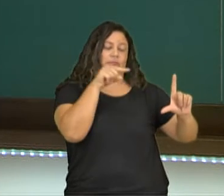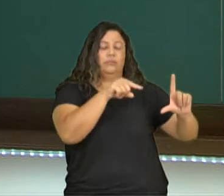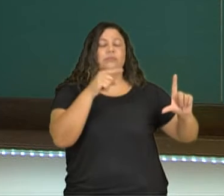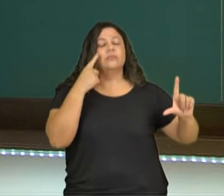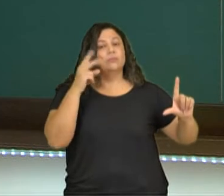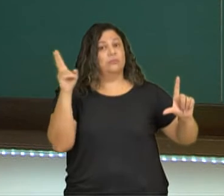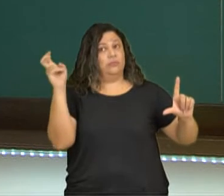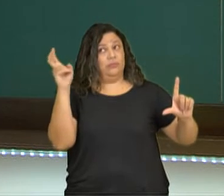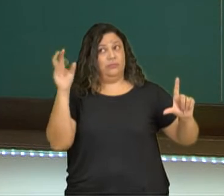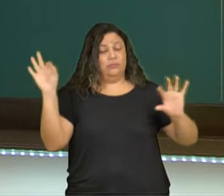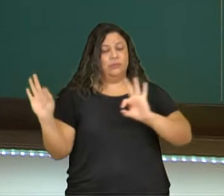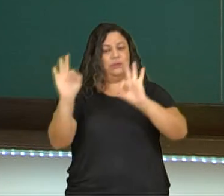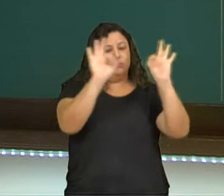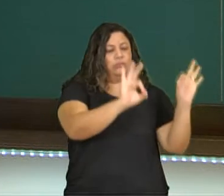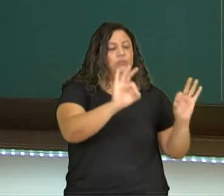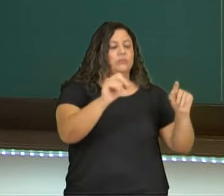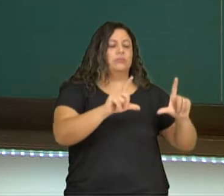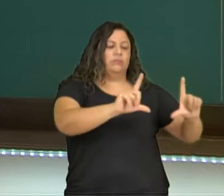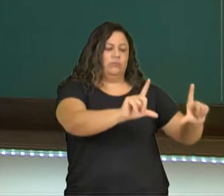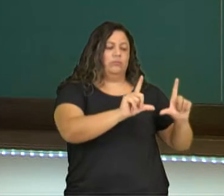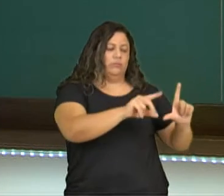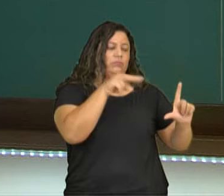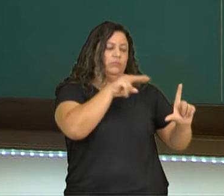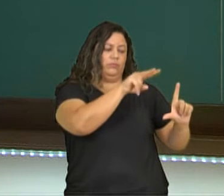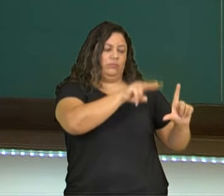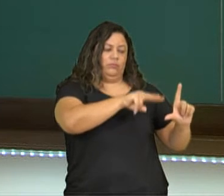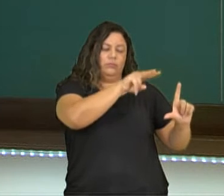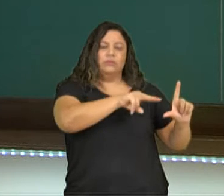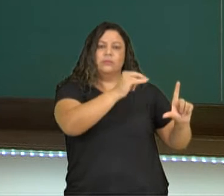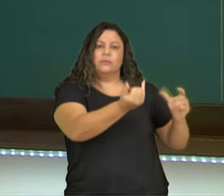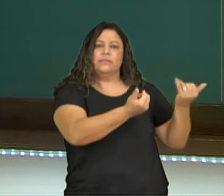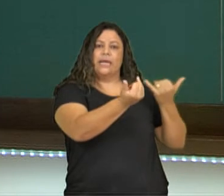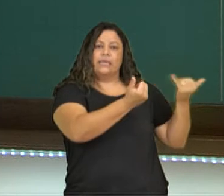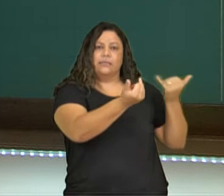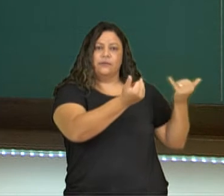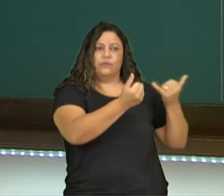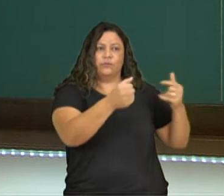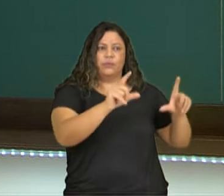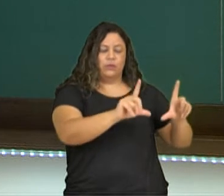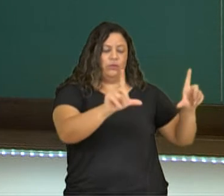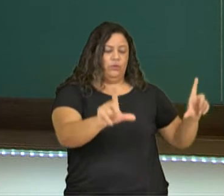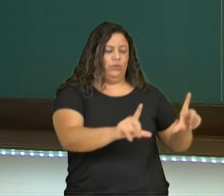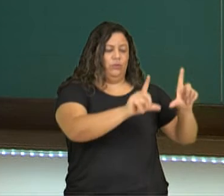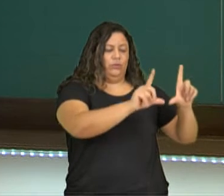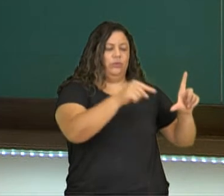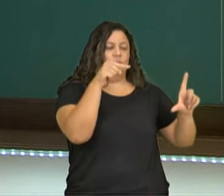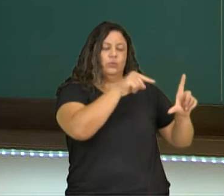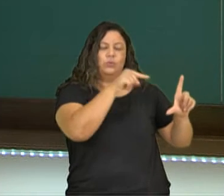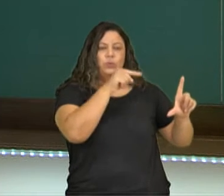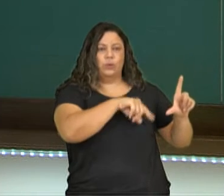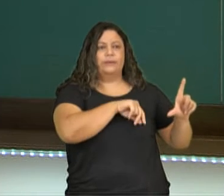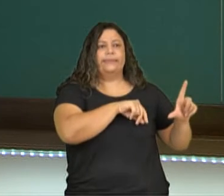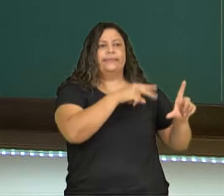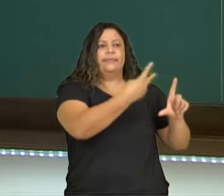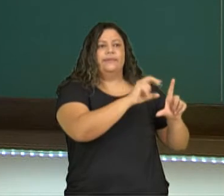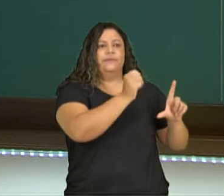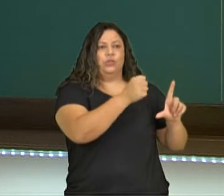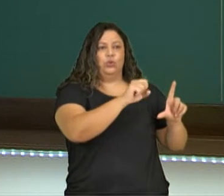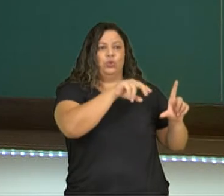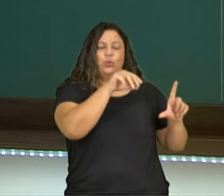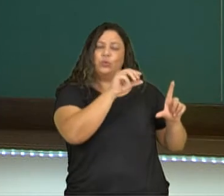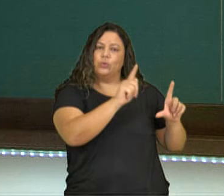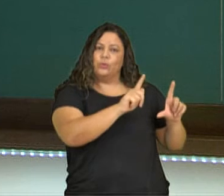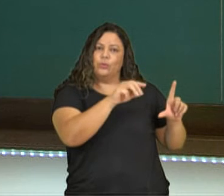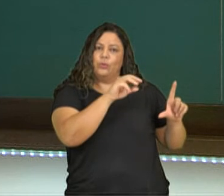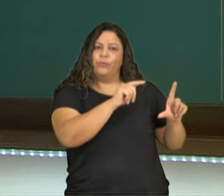né, o nosso bloquinho adesivo aqui, onde a massa molecular do gás nitrogênio é 28 gramas por mol